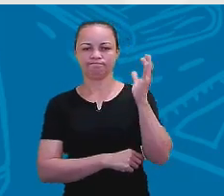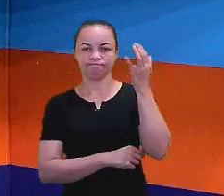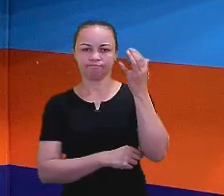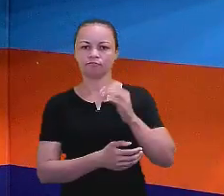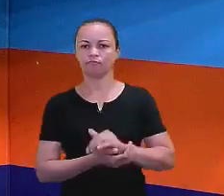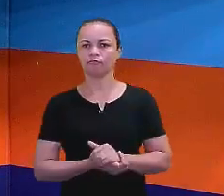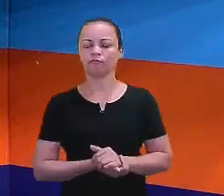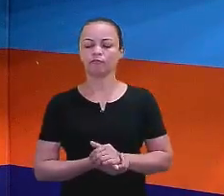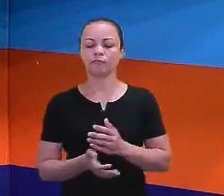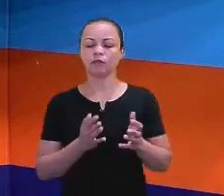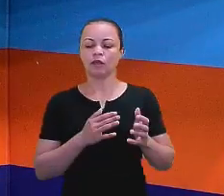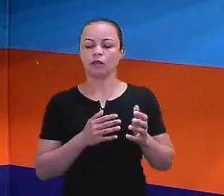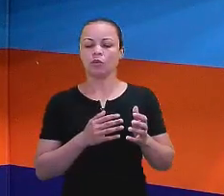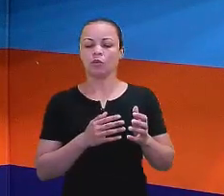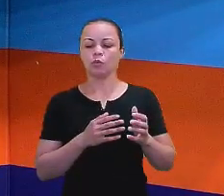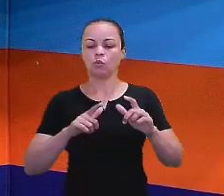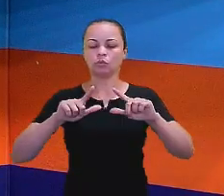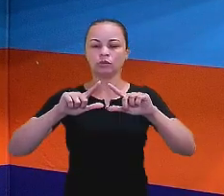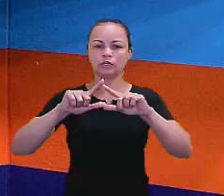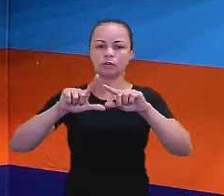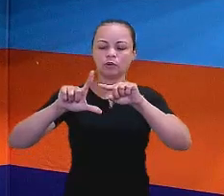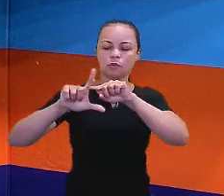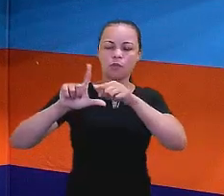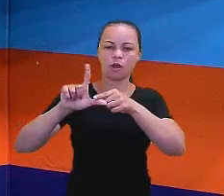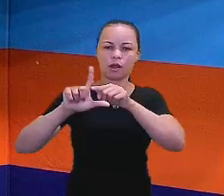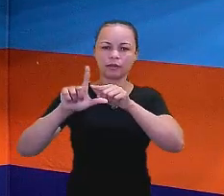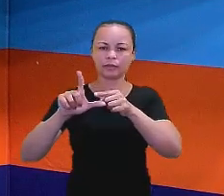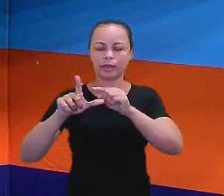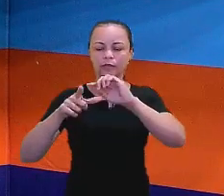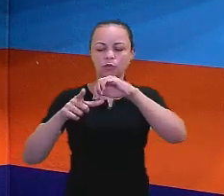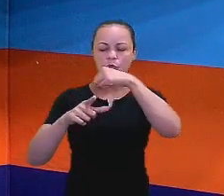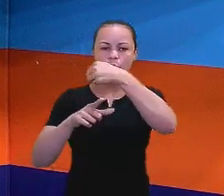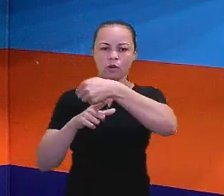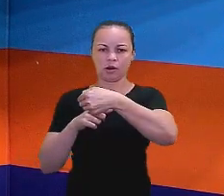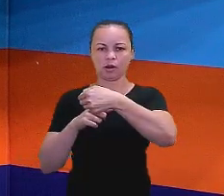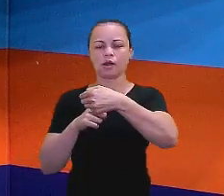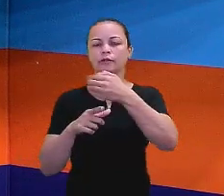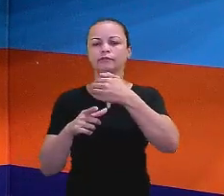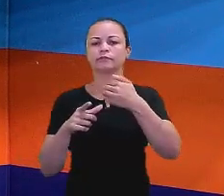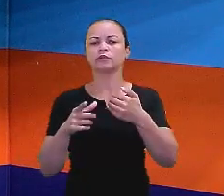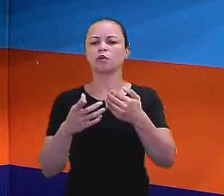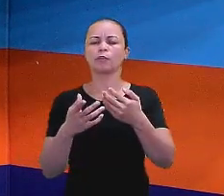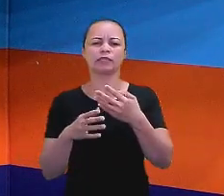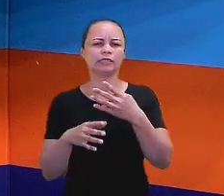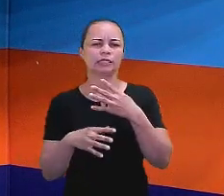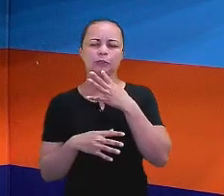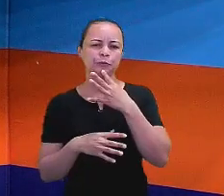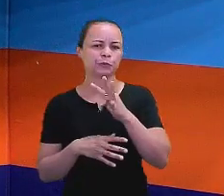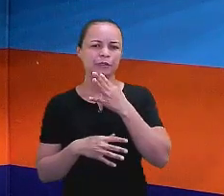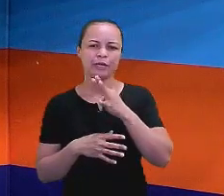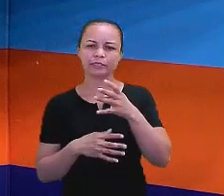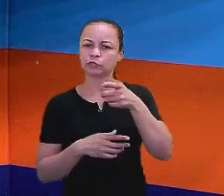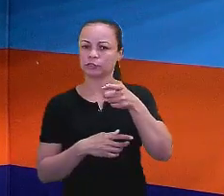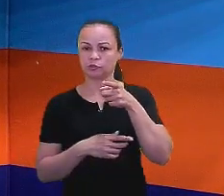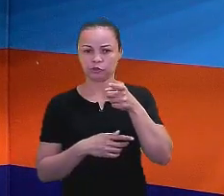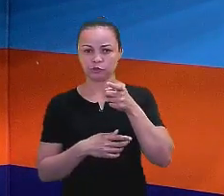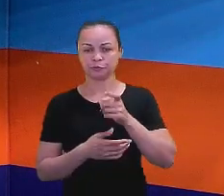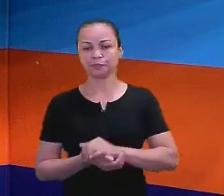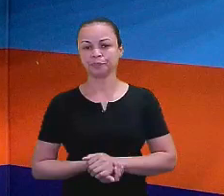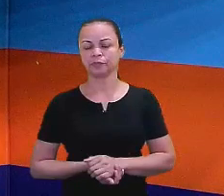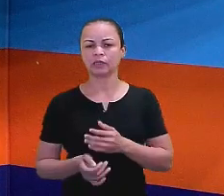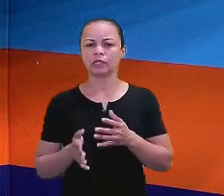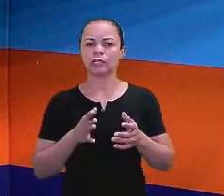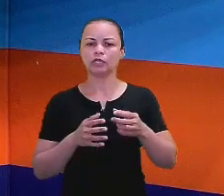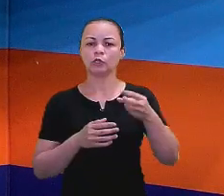triângulo possui um ângulo interno reto, um ângulo interno com medida desconhecida x, e um